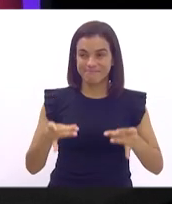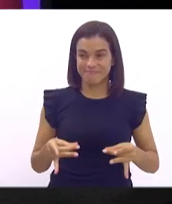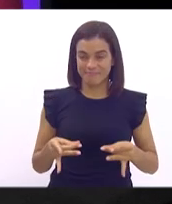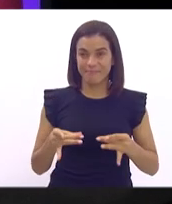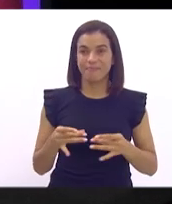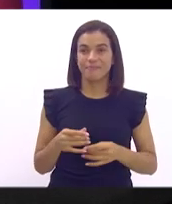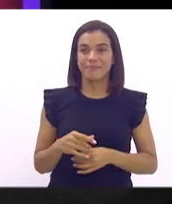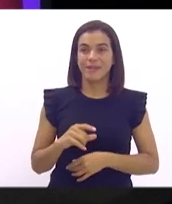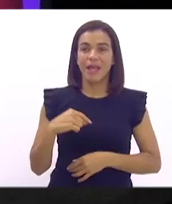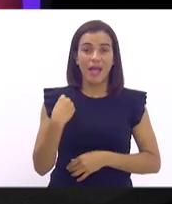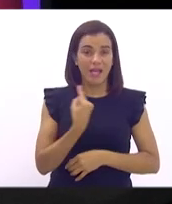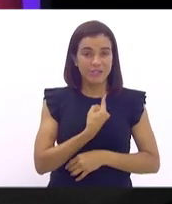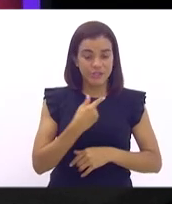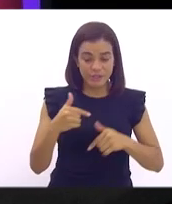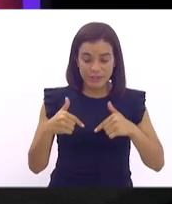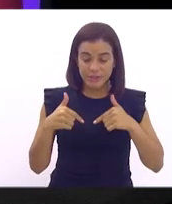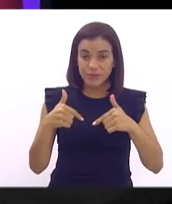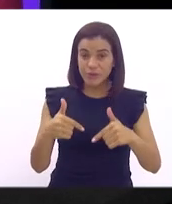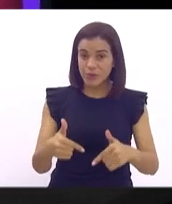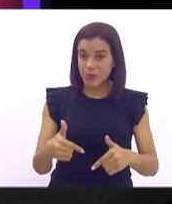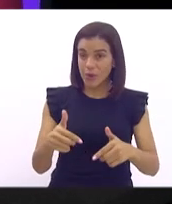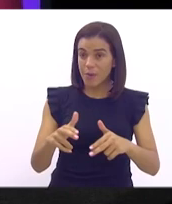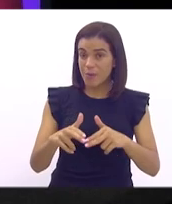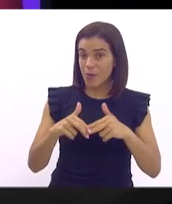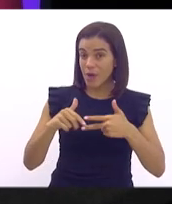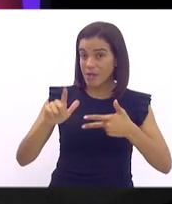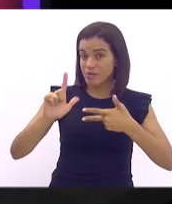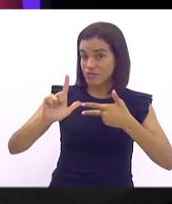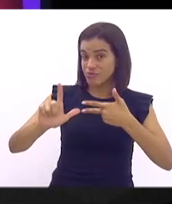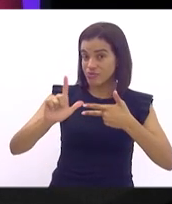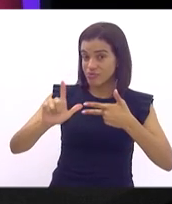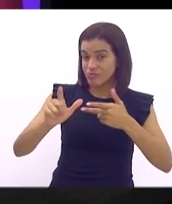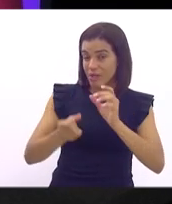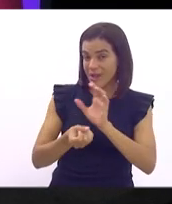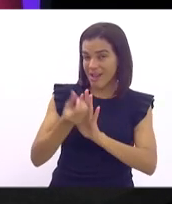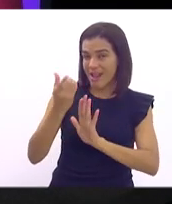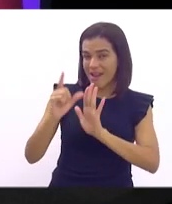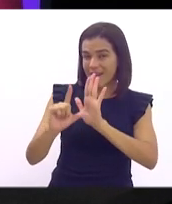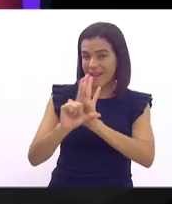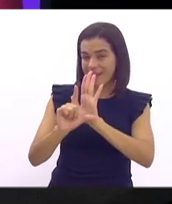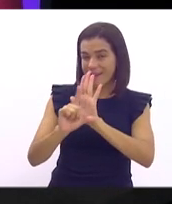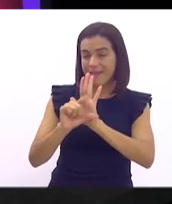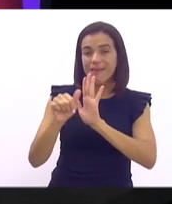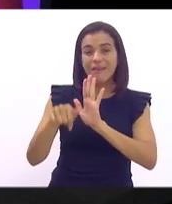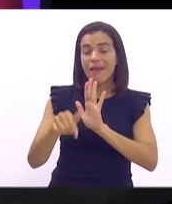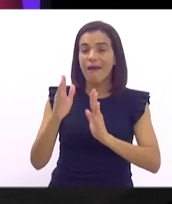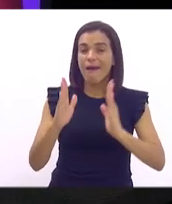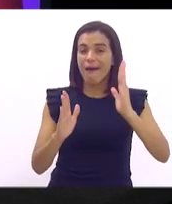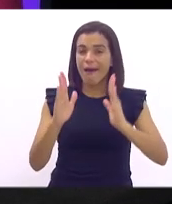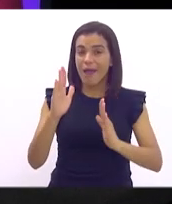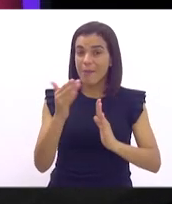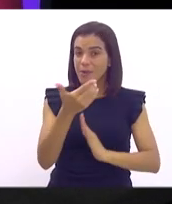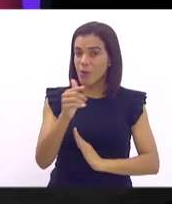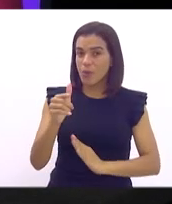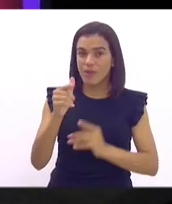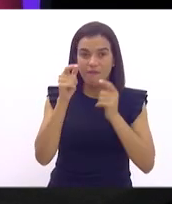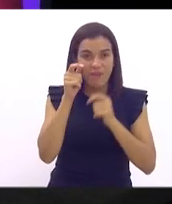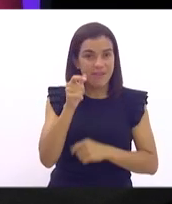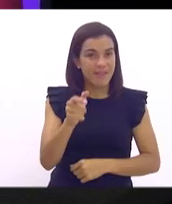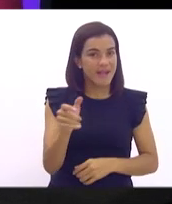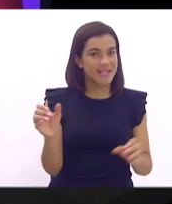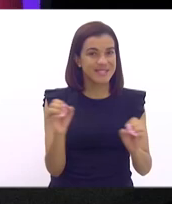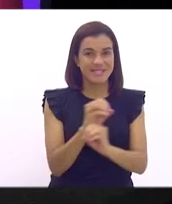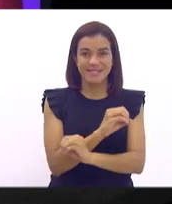Que a gente atua por uma questão do legislador, com certeza, à época, não houve intenção nenhuma,